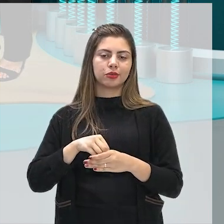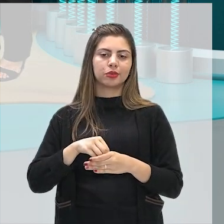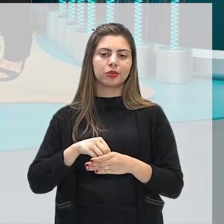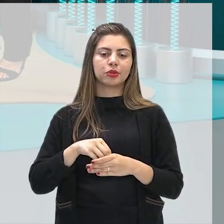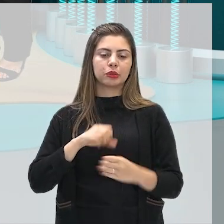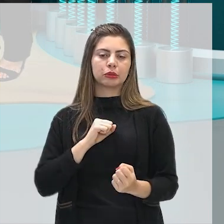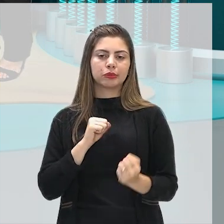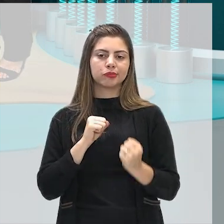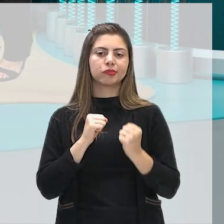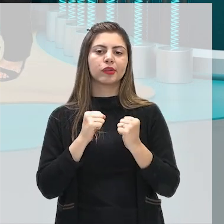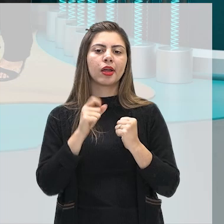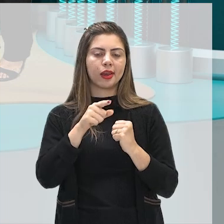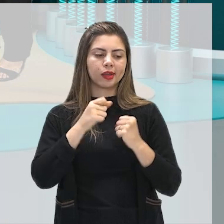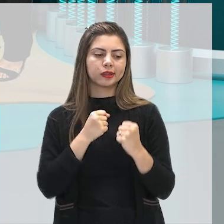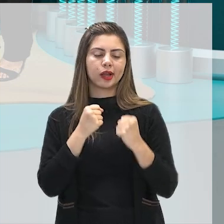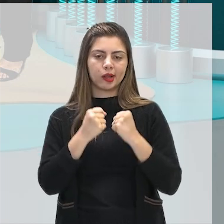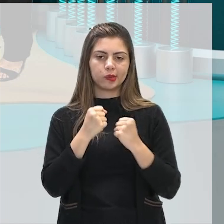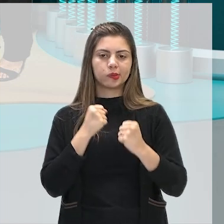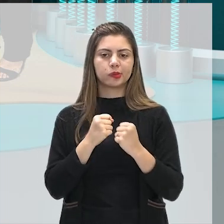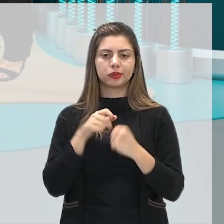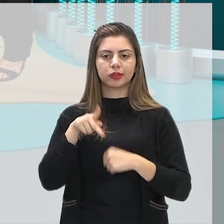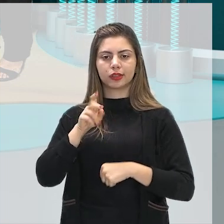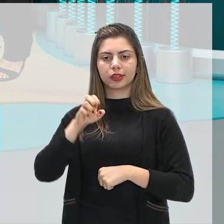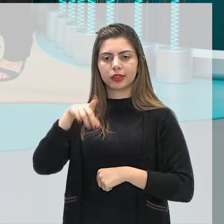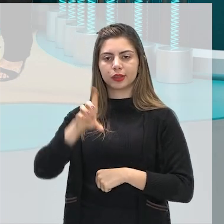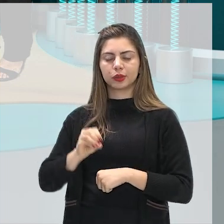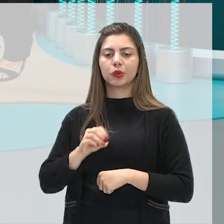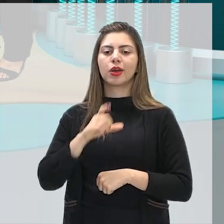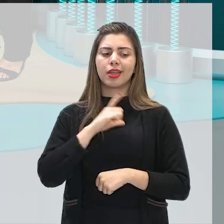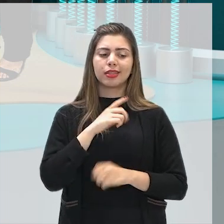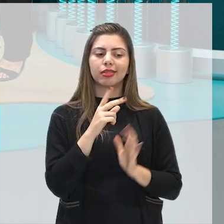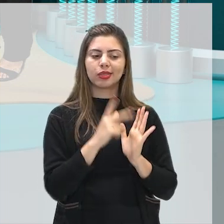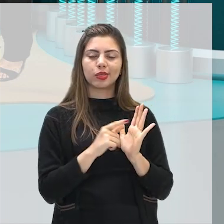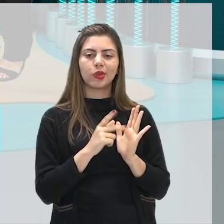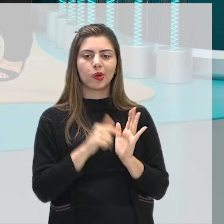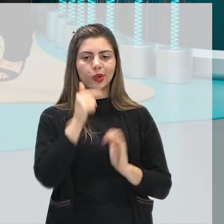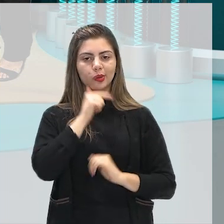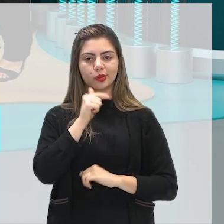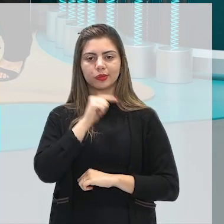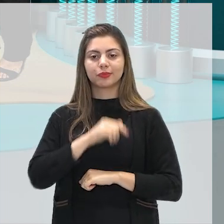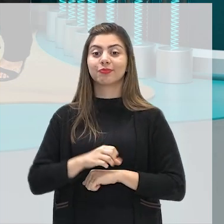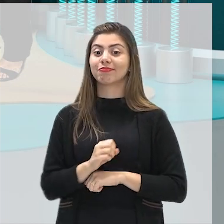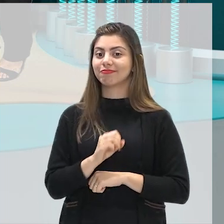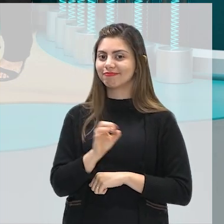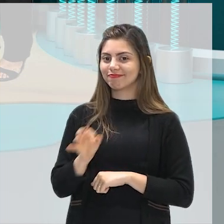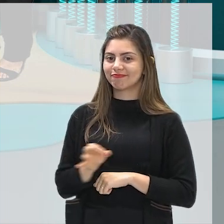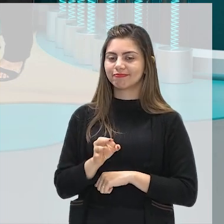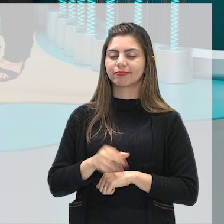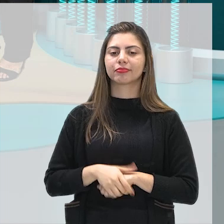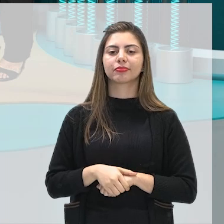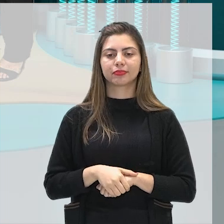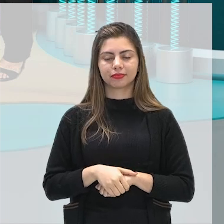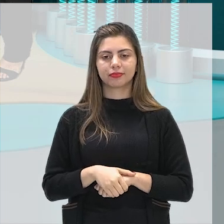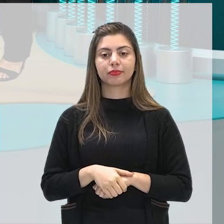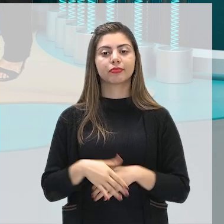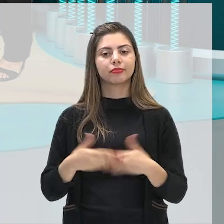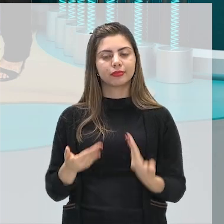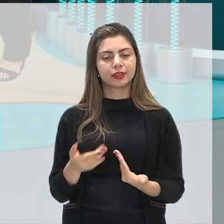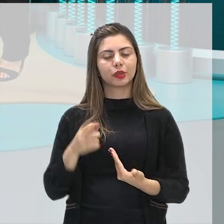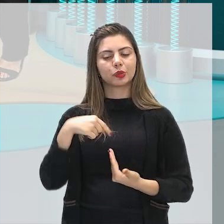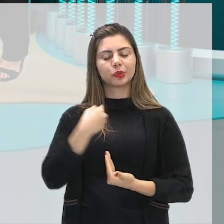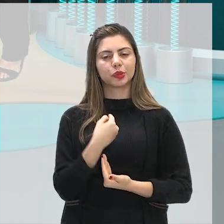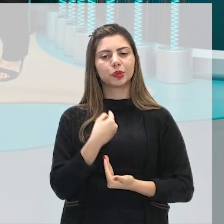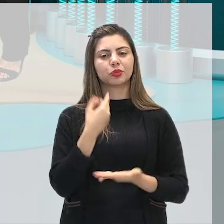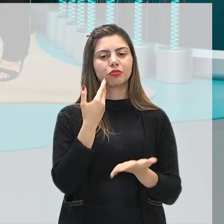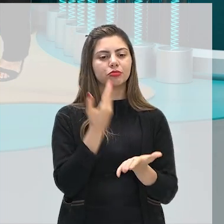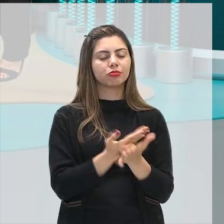são válidos, né, para gerar pontos aí para o Kendoka ou para o Kenshi, certo? Muito bem, então isso foi o que nós